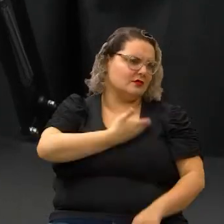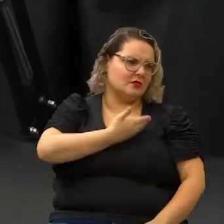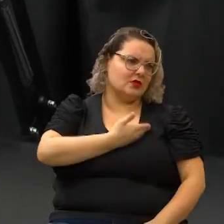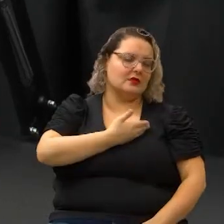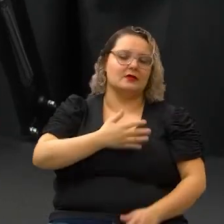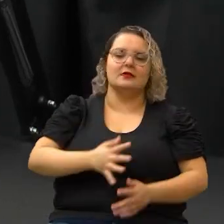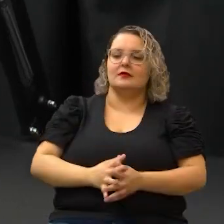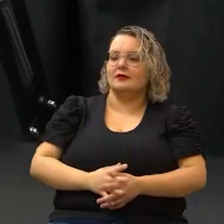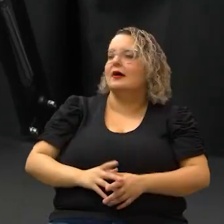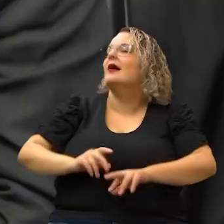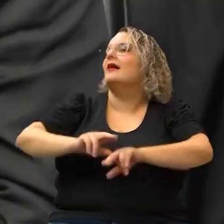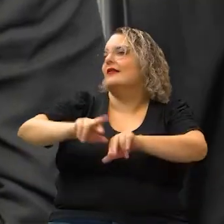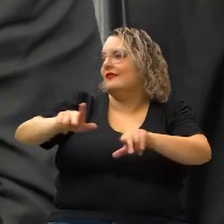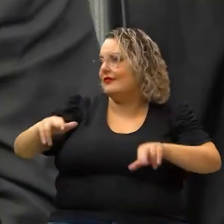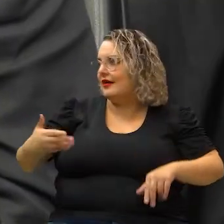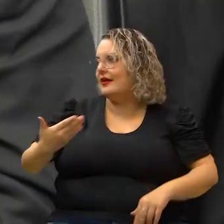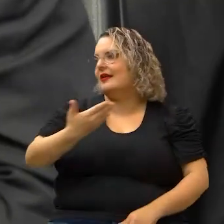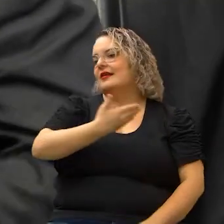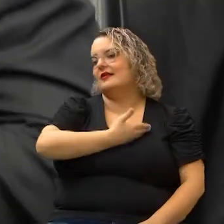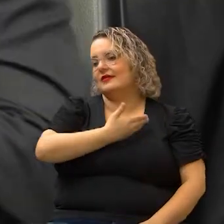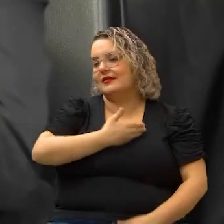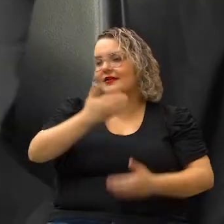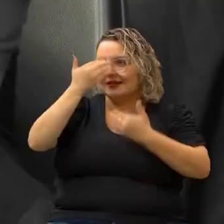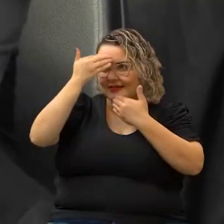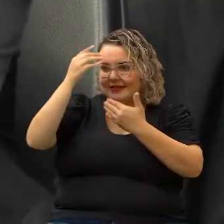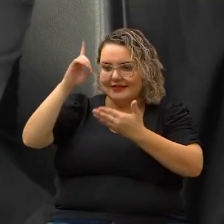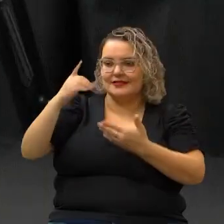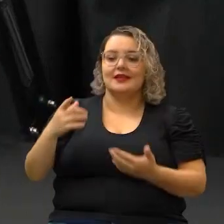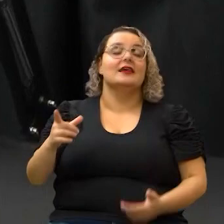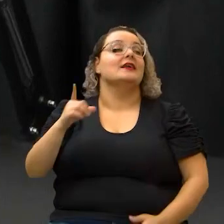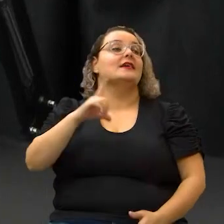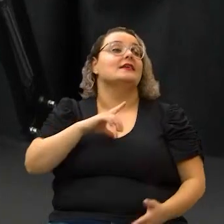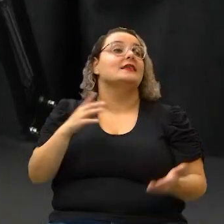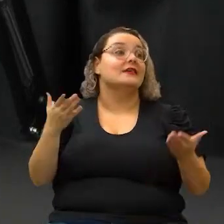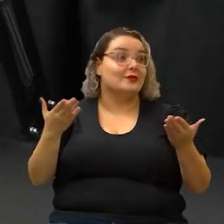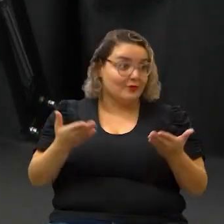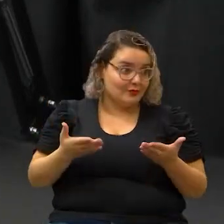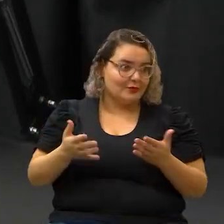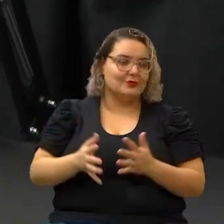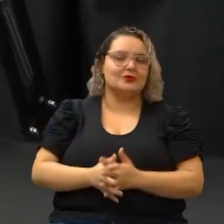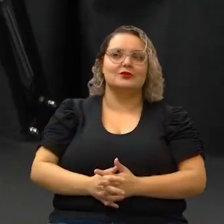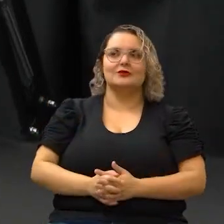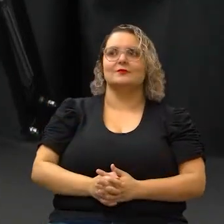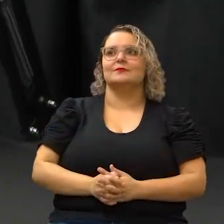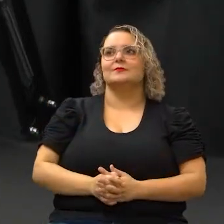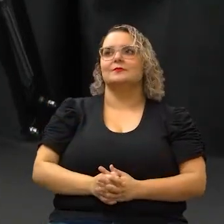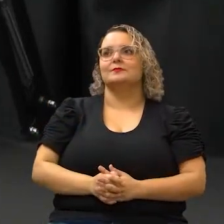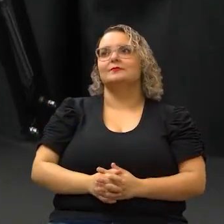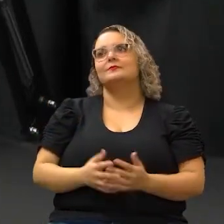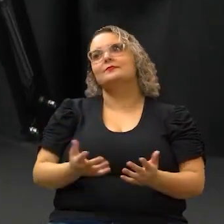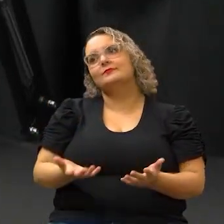não fez? Muitos amigos. Tá. E a gente tem aqui hoje